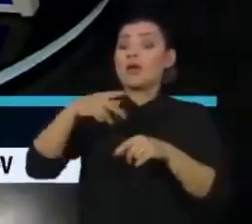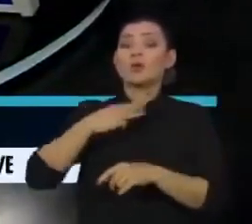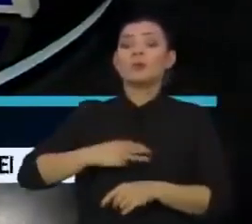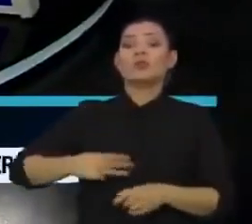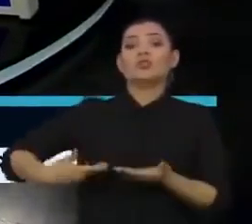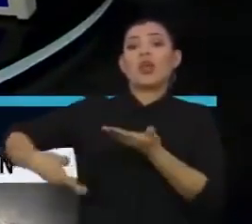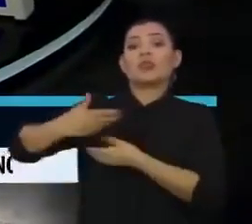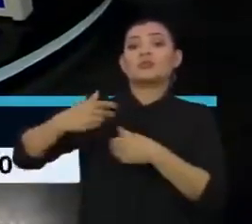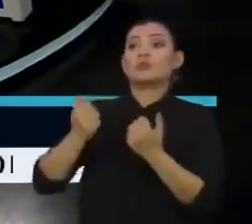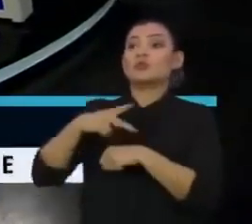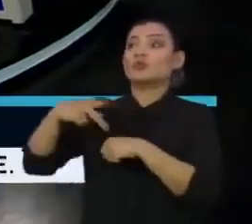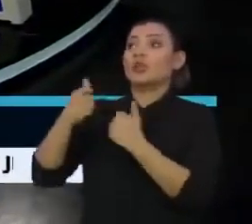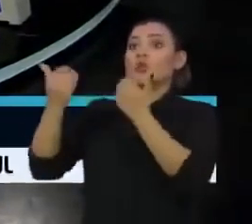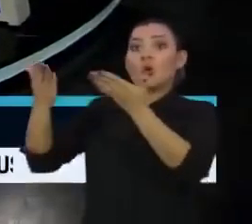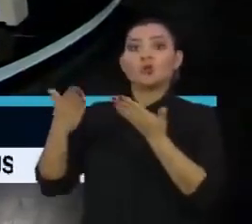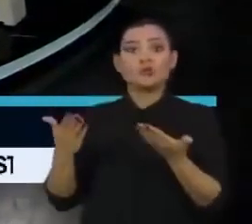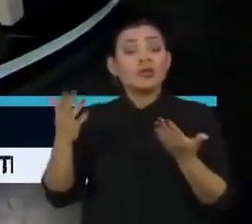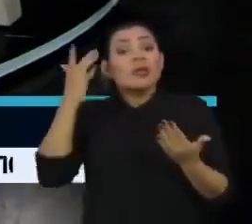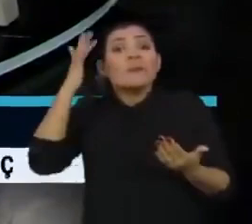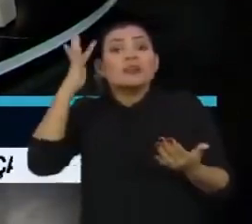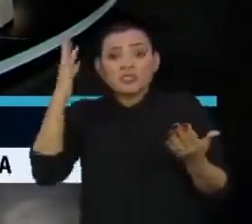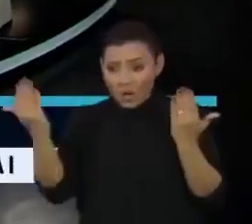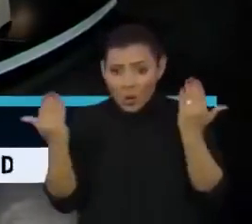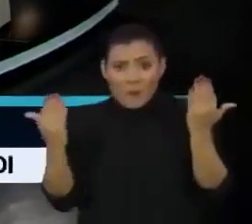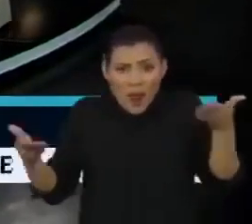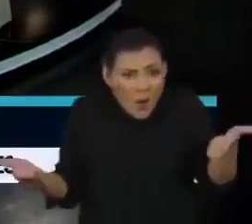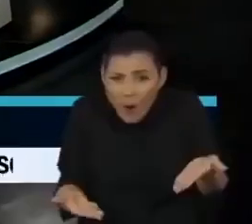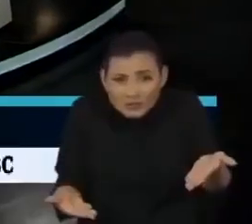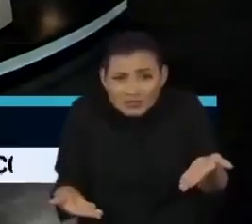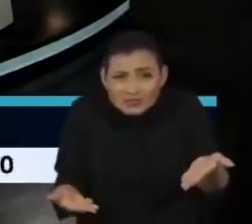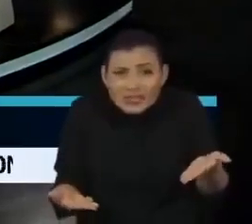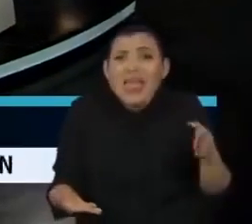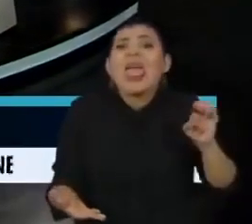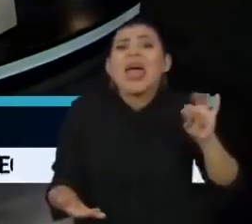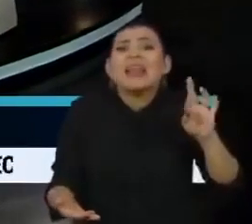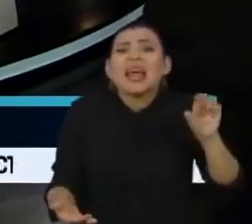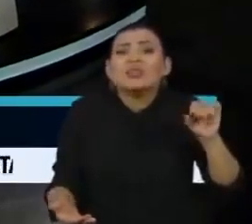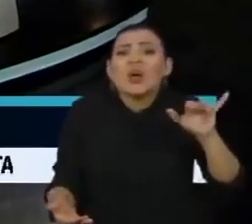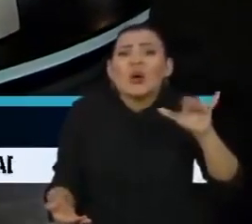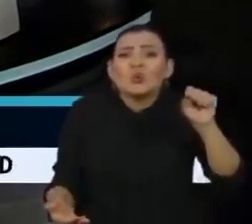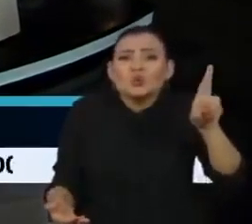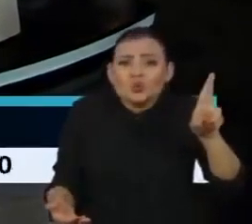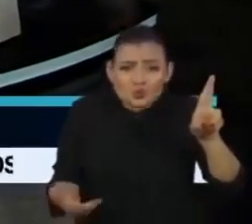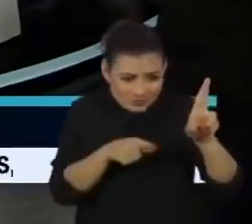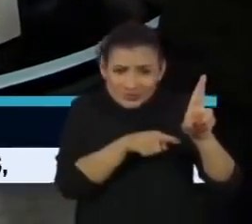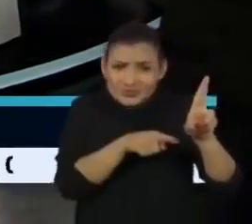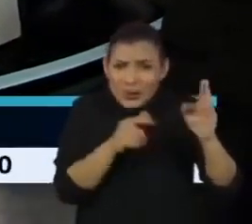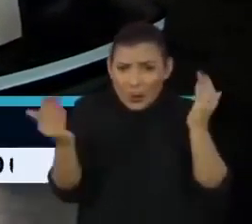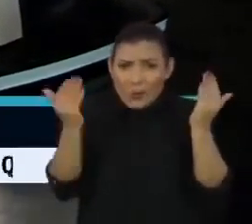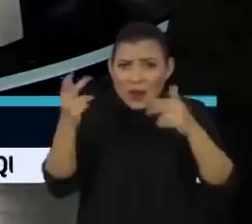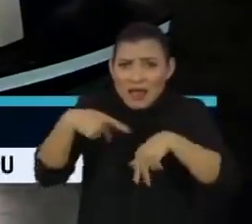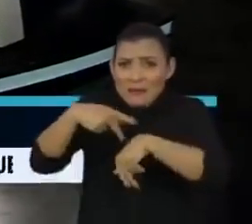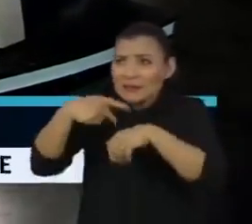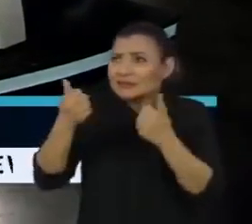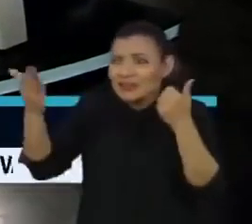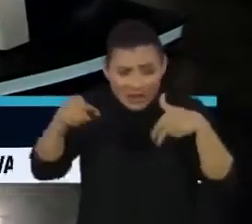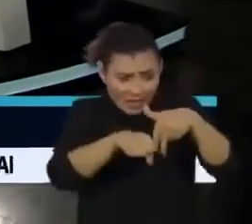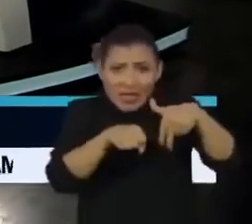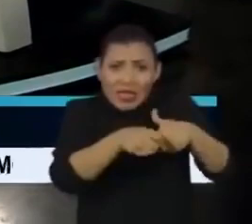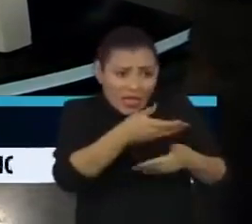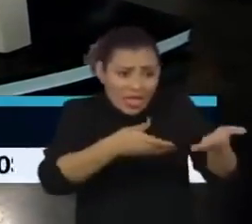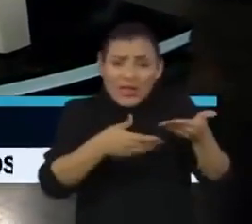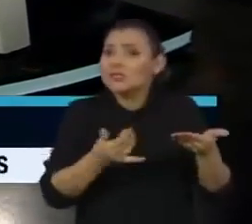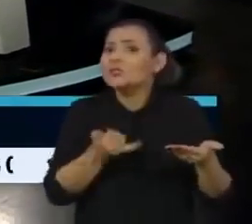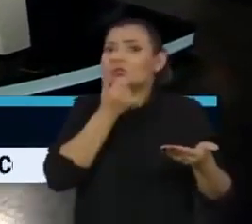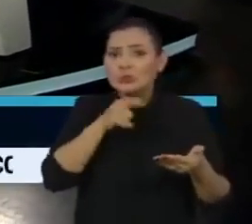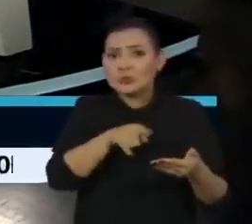de Relações Exteriores. Imagina agora comparar com o Ernesto Araújo, não tem comparação. Afonso Arinos e Melo Franco, um brilhante